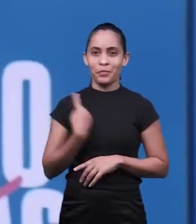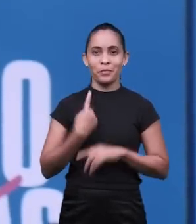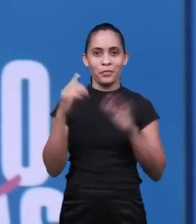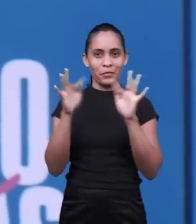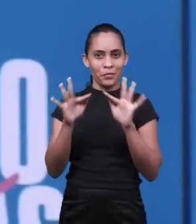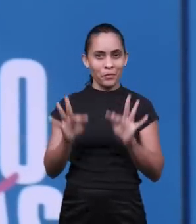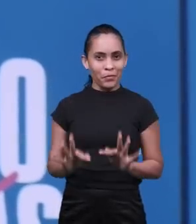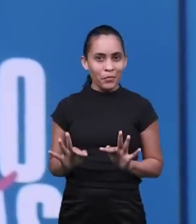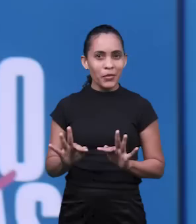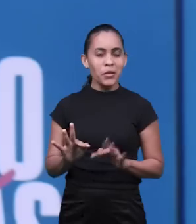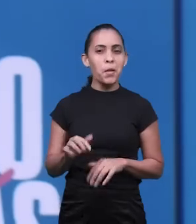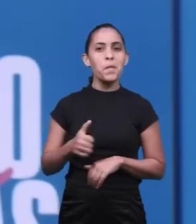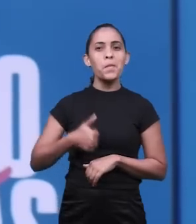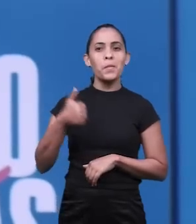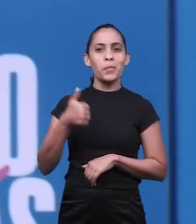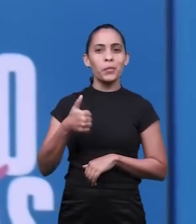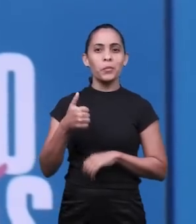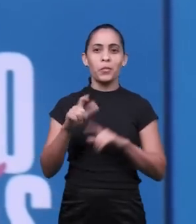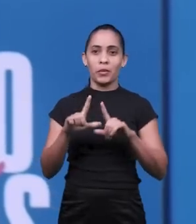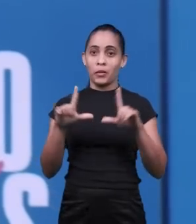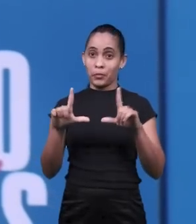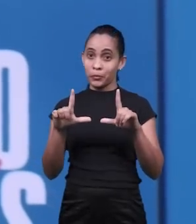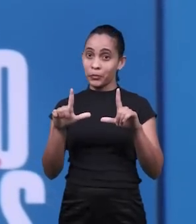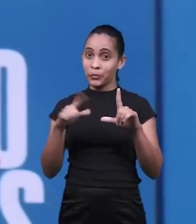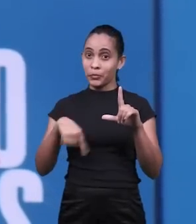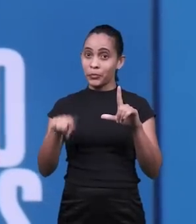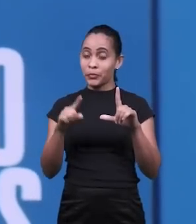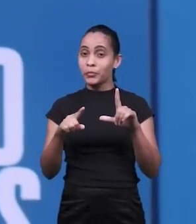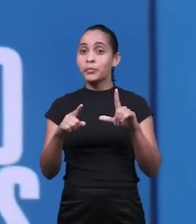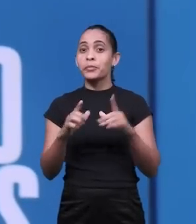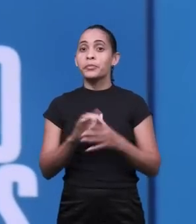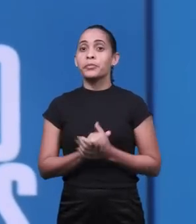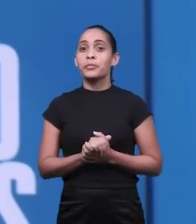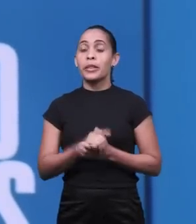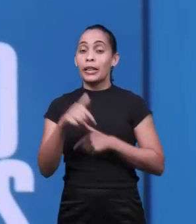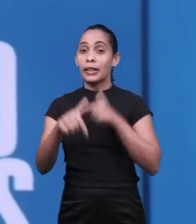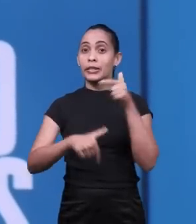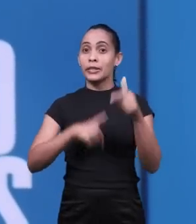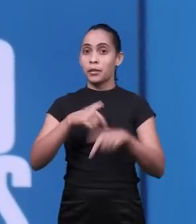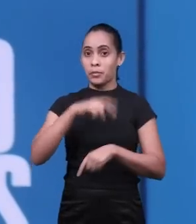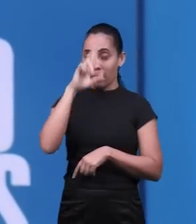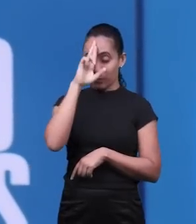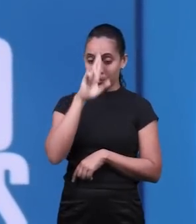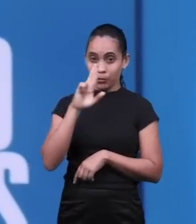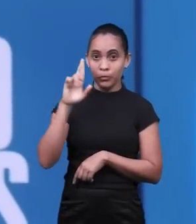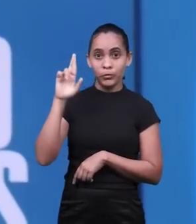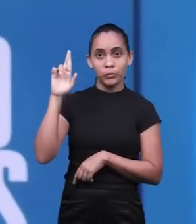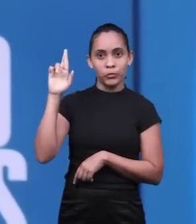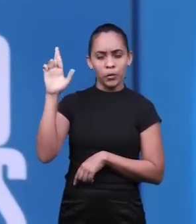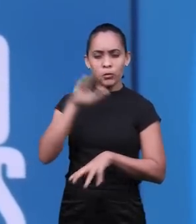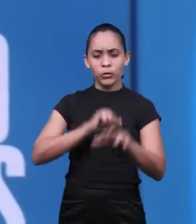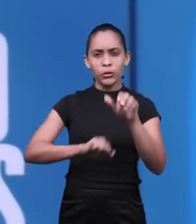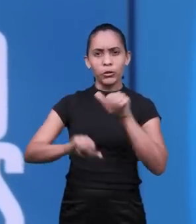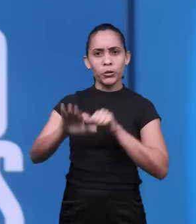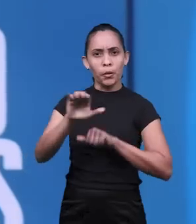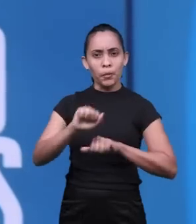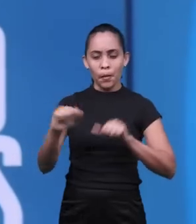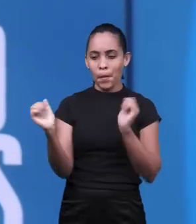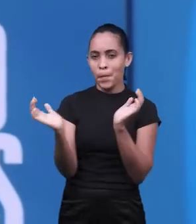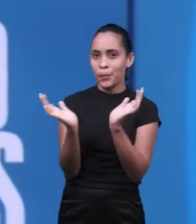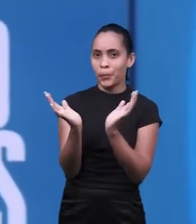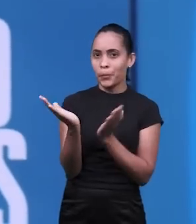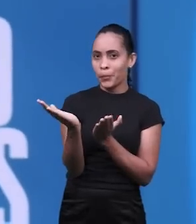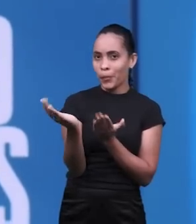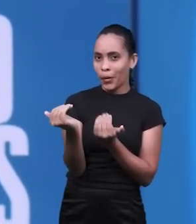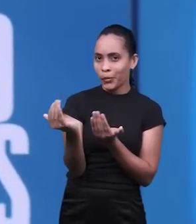ao nosso primeiro programa do Evangelho Sem Fronteiras. Esse trabalho que o Senhor levantou e que tem agregado jovens, onde